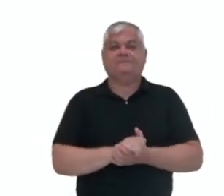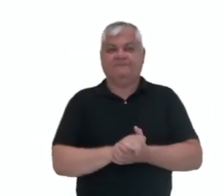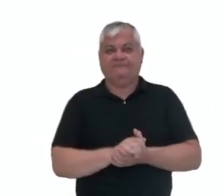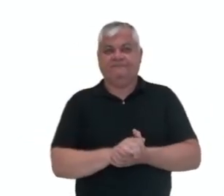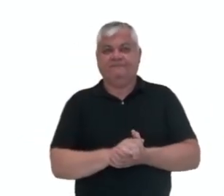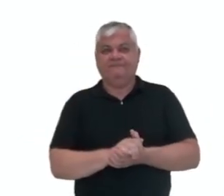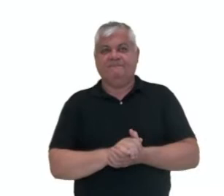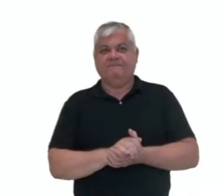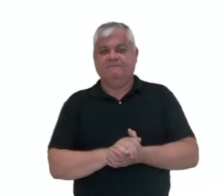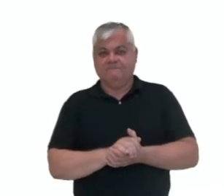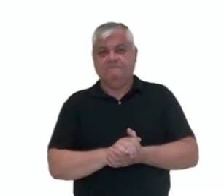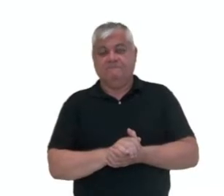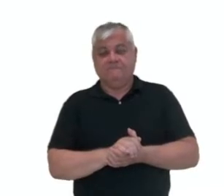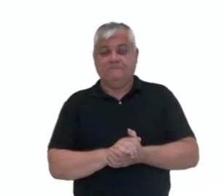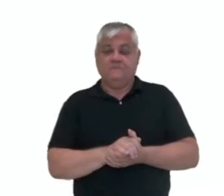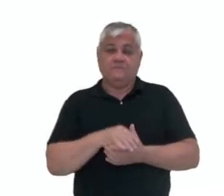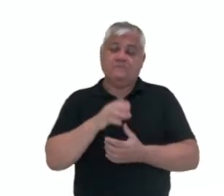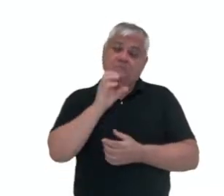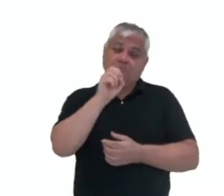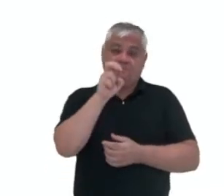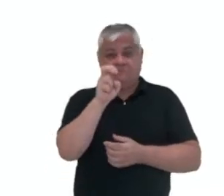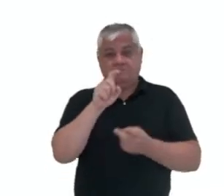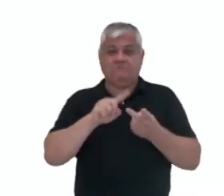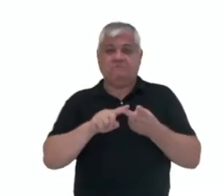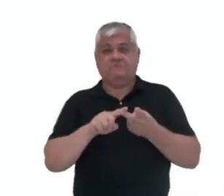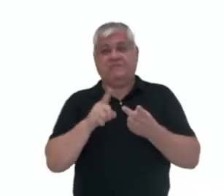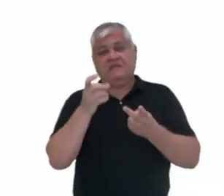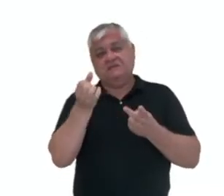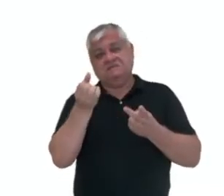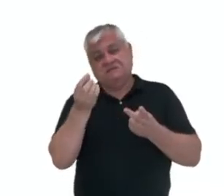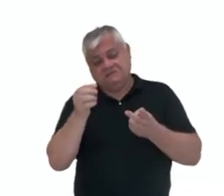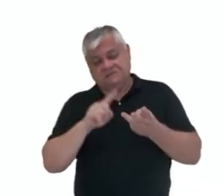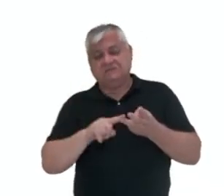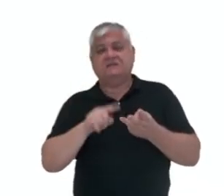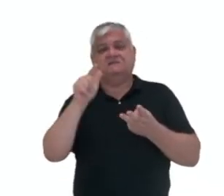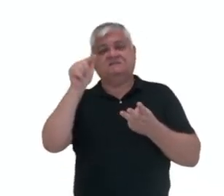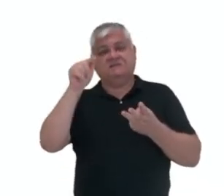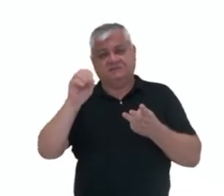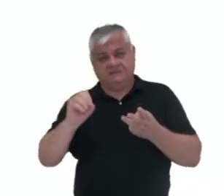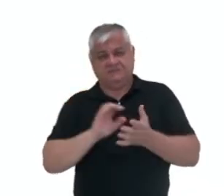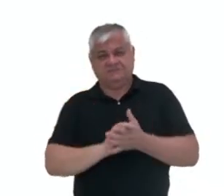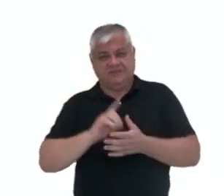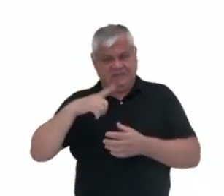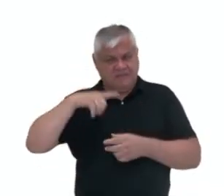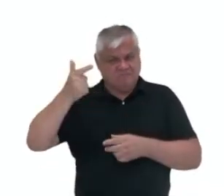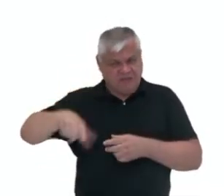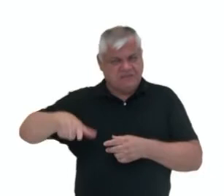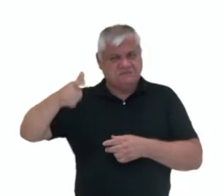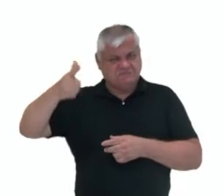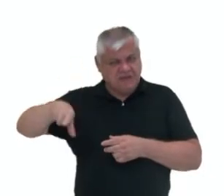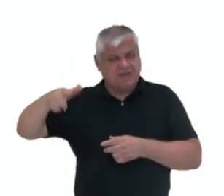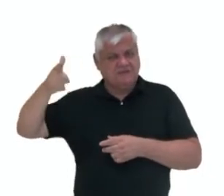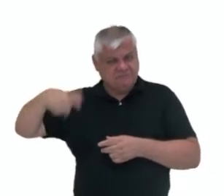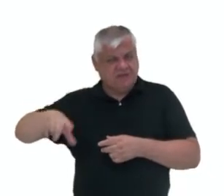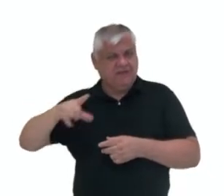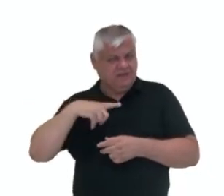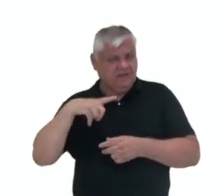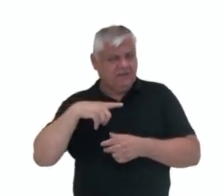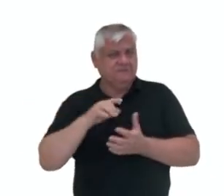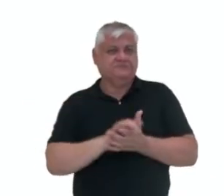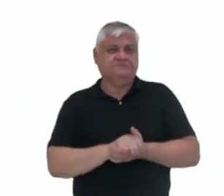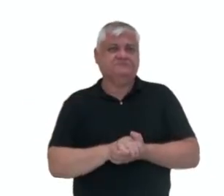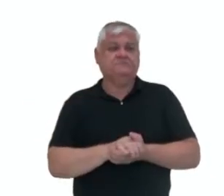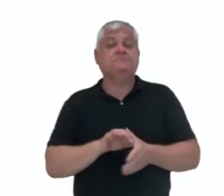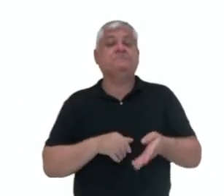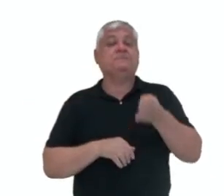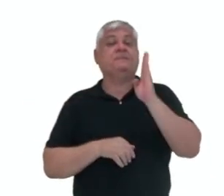marcado? Uma camiseta de meio metro, 60 centímetros e 70 centímetros de comprimento. Será que eu consigo fazer outras medidas de